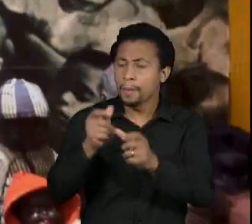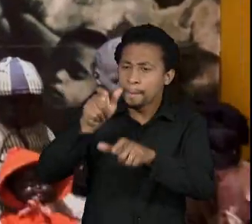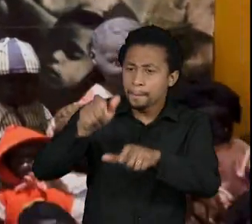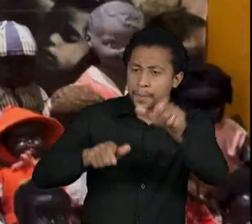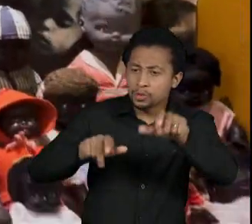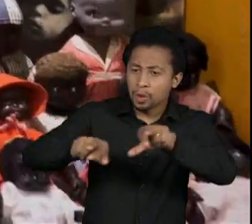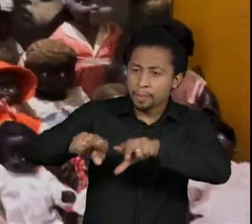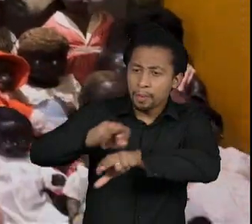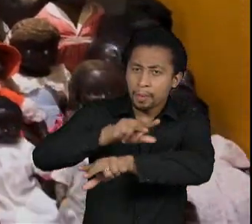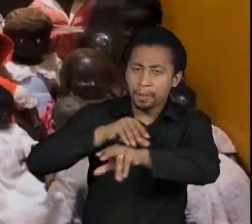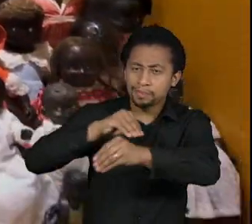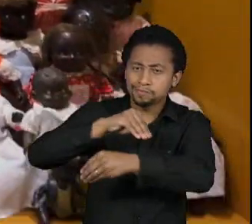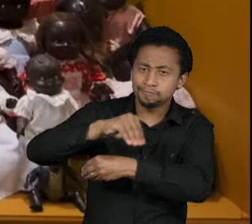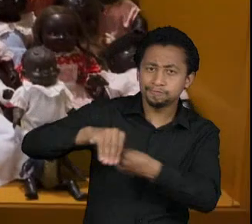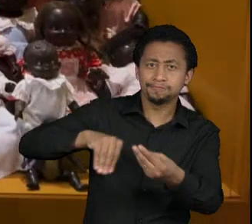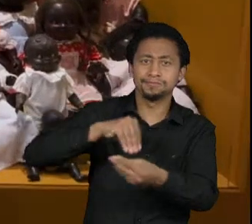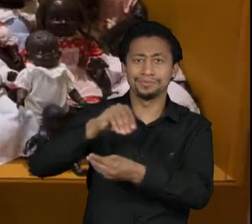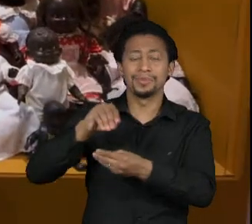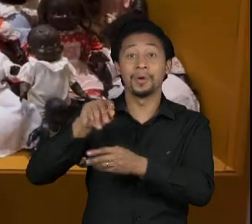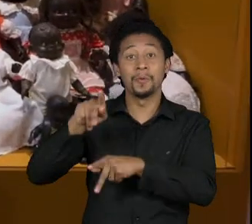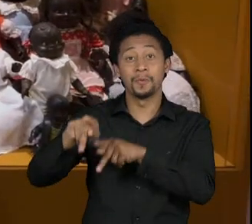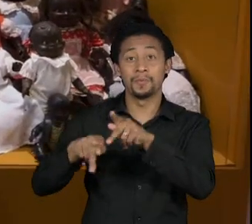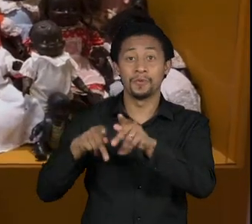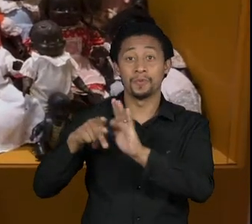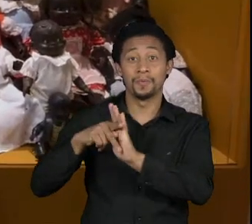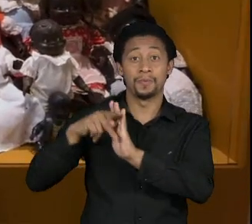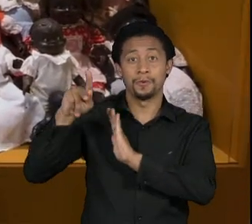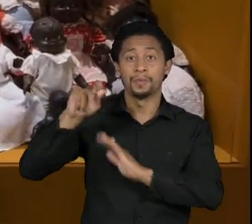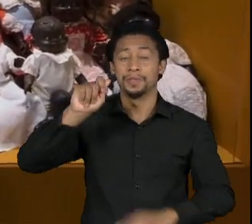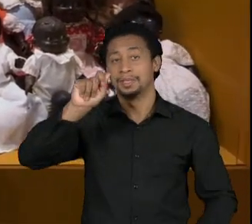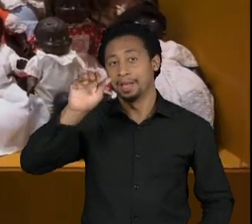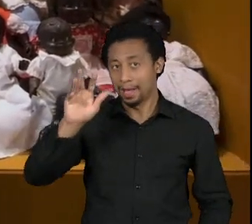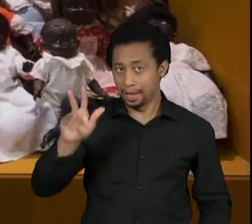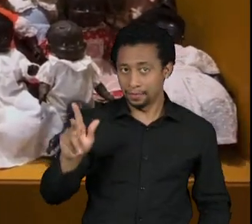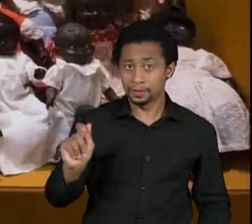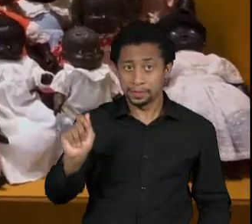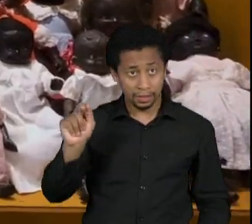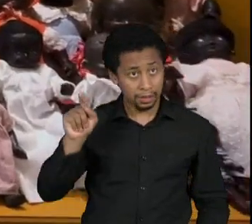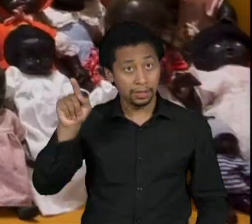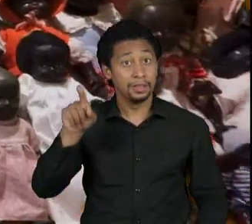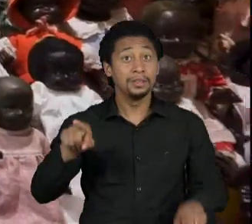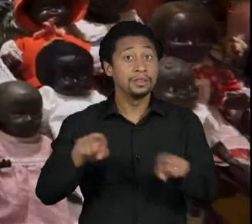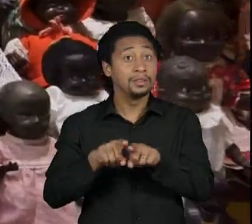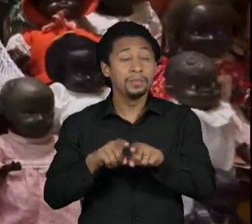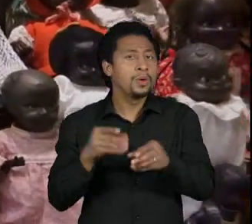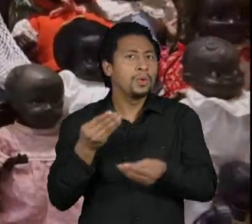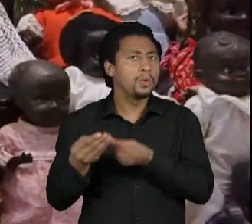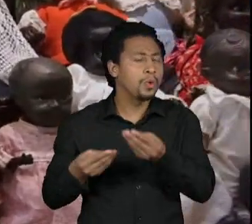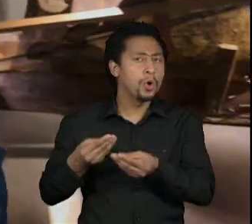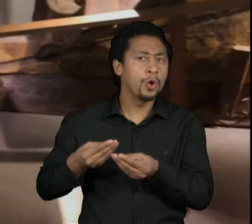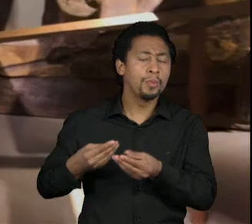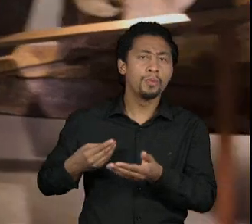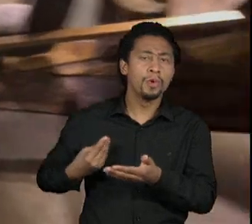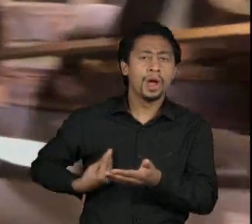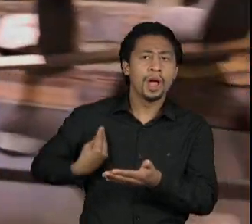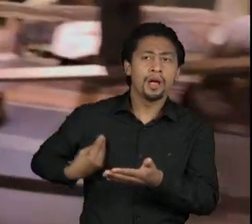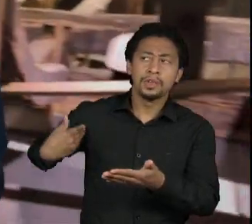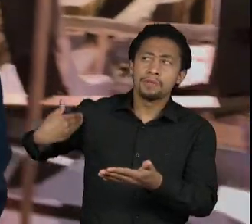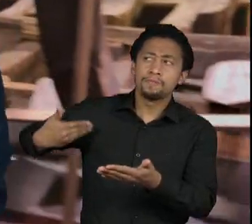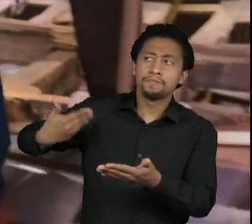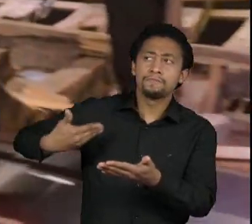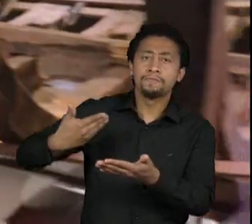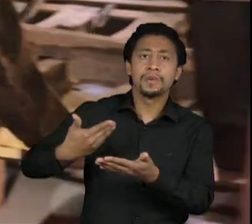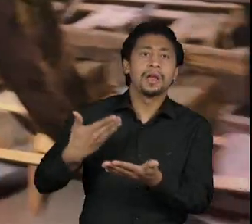dos povos africanos, né? E as permanências dessa pluralidade em nós.